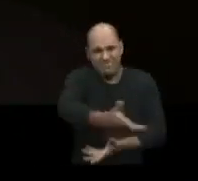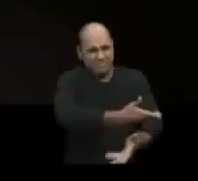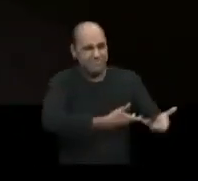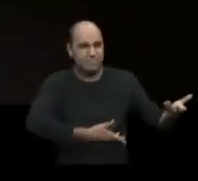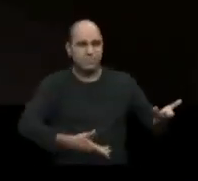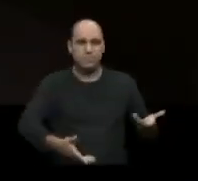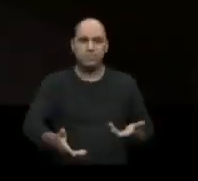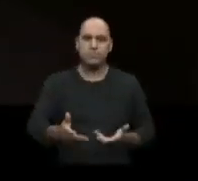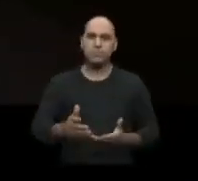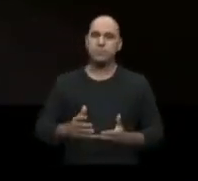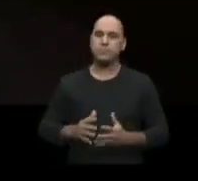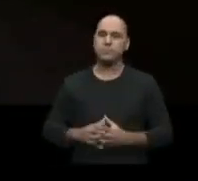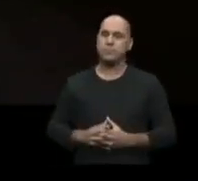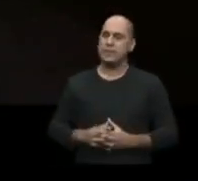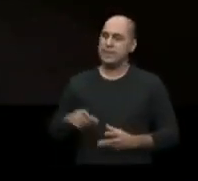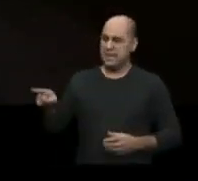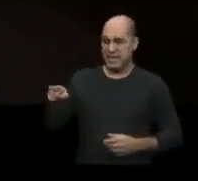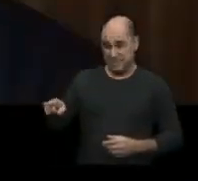Reninho se doava.